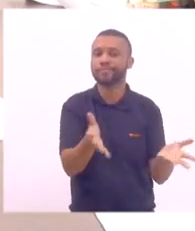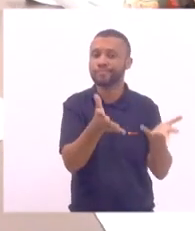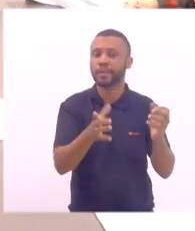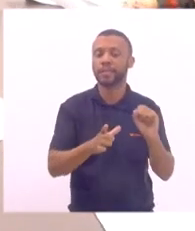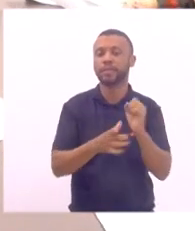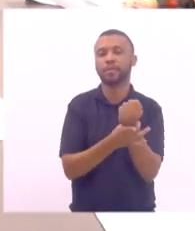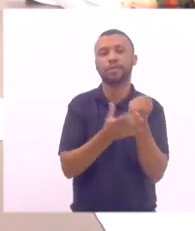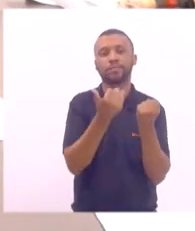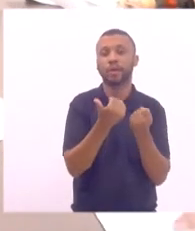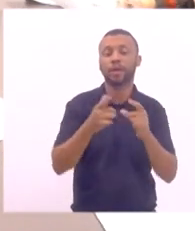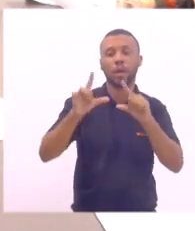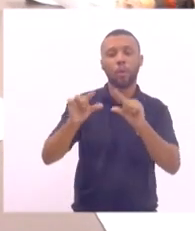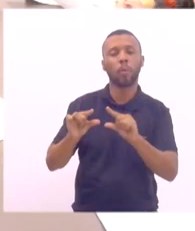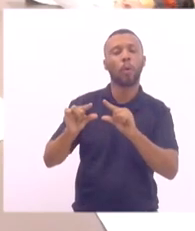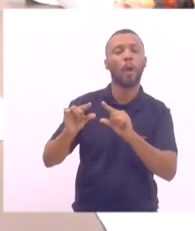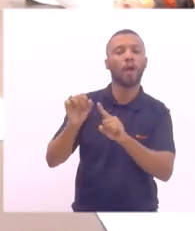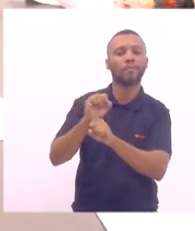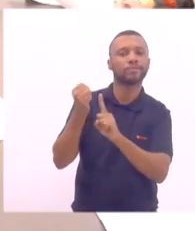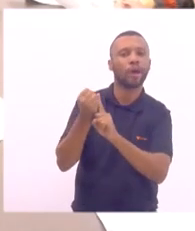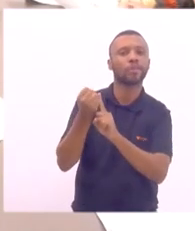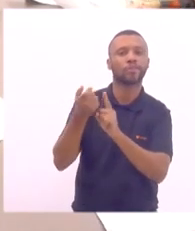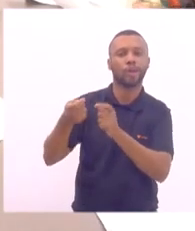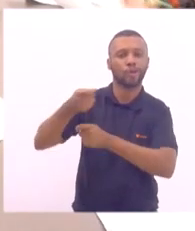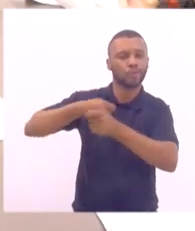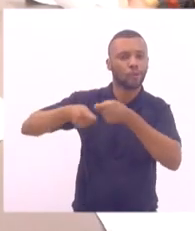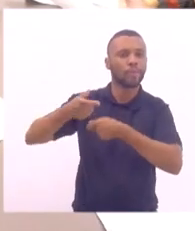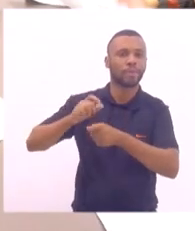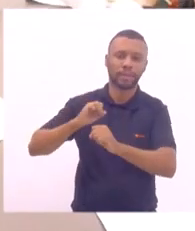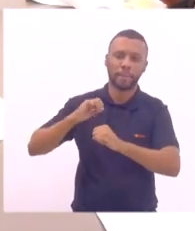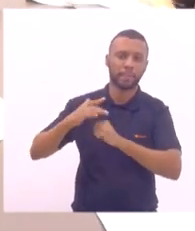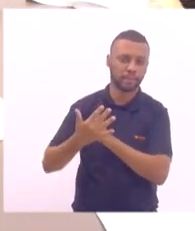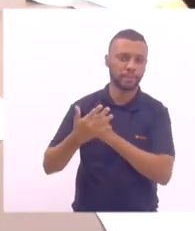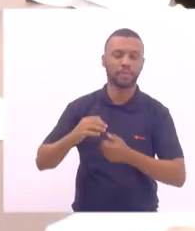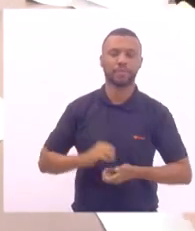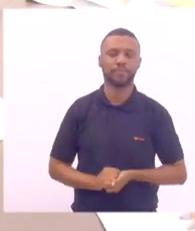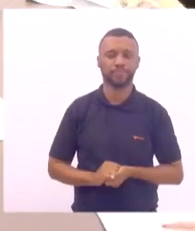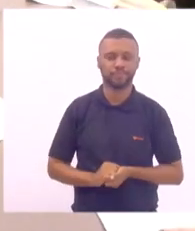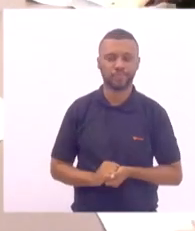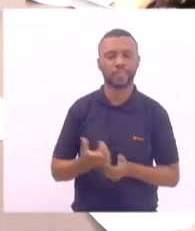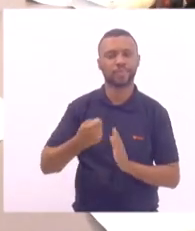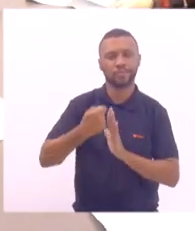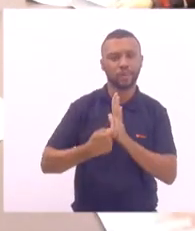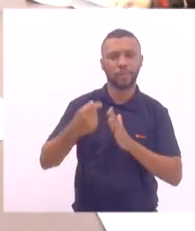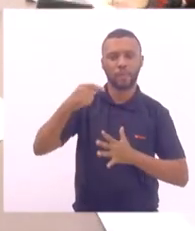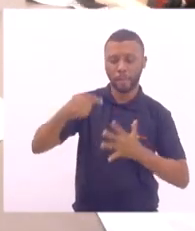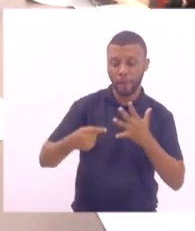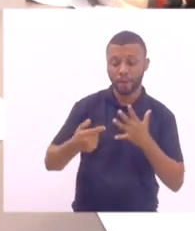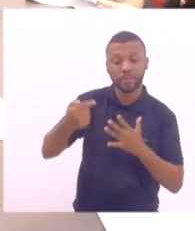alimentar, mitigar o impacto socioeconômico da pandemia. A modalidade de compra direta, doação, papapá, vamos no 7º.